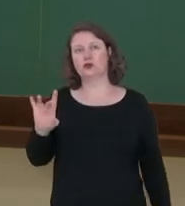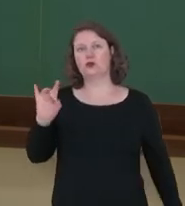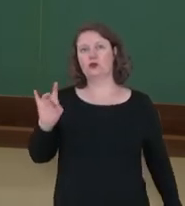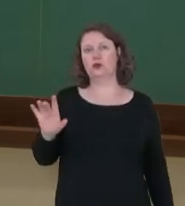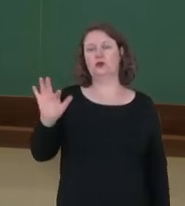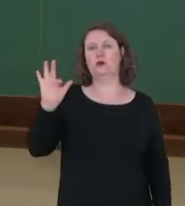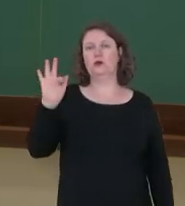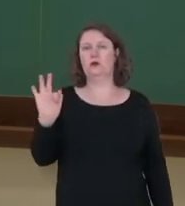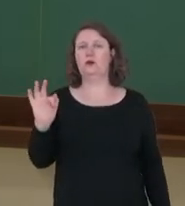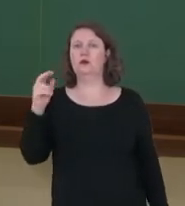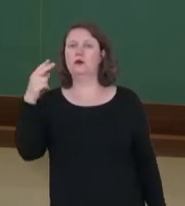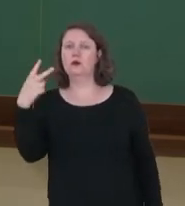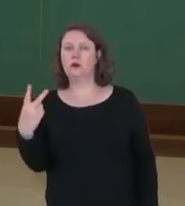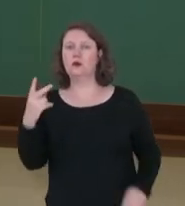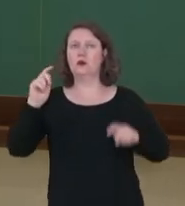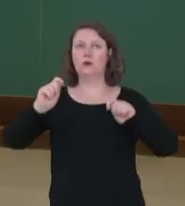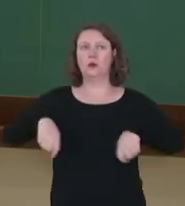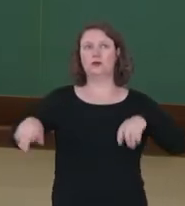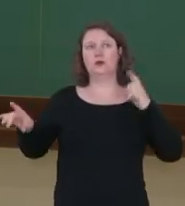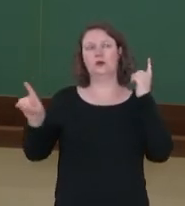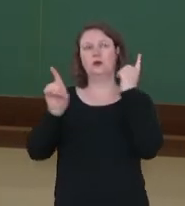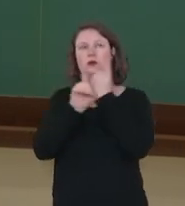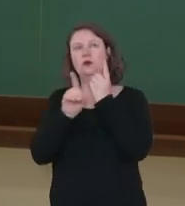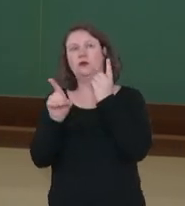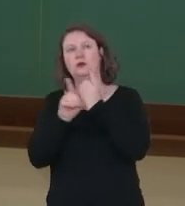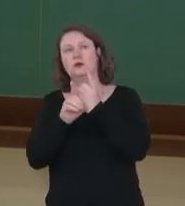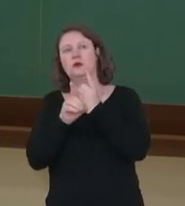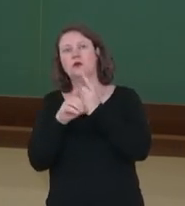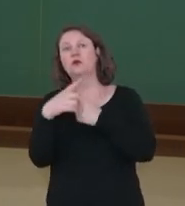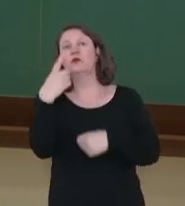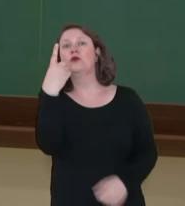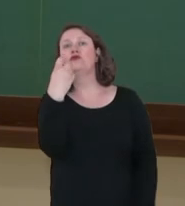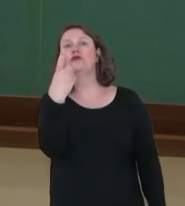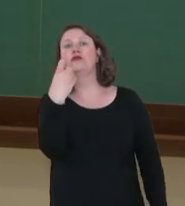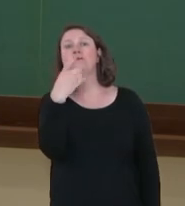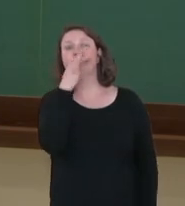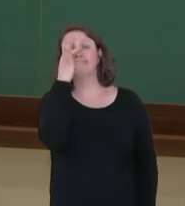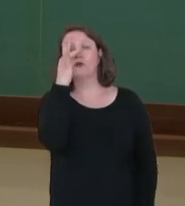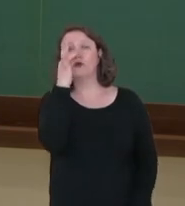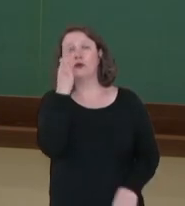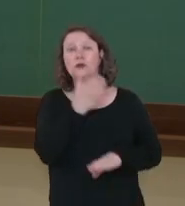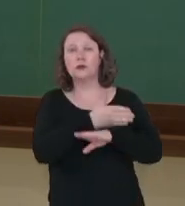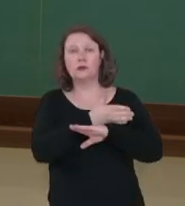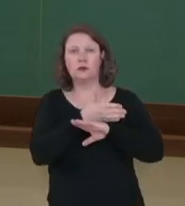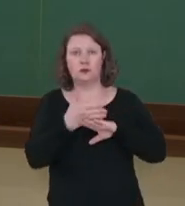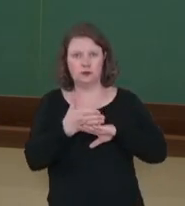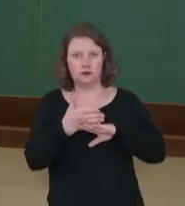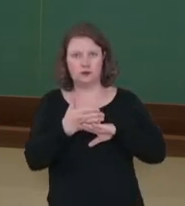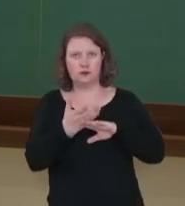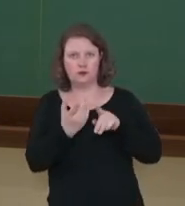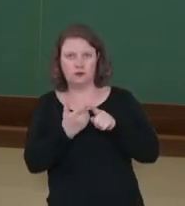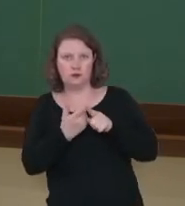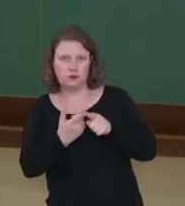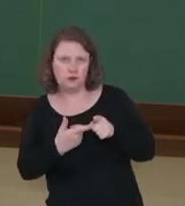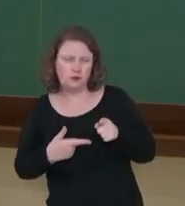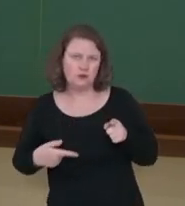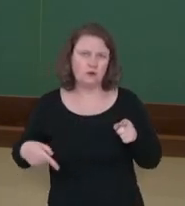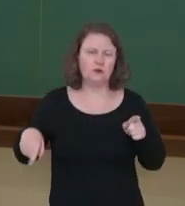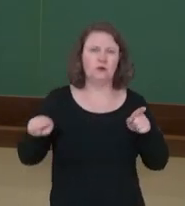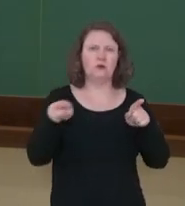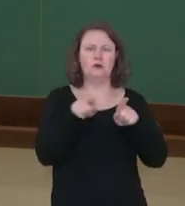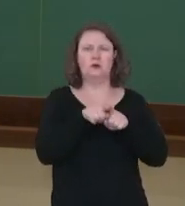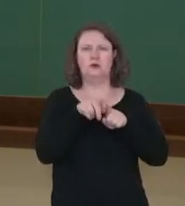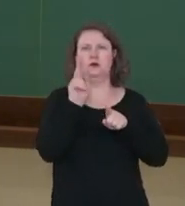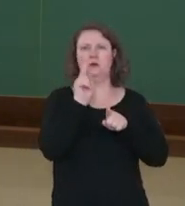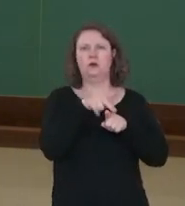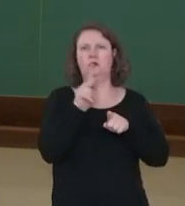F2 é que a gente foi encontrar aqui, ó, uma florzinha branca. Voltando ao que a professora explicou